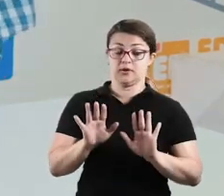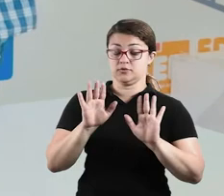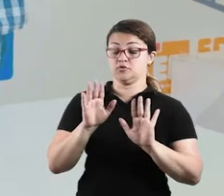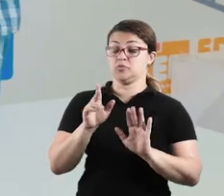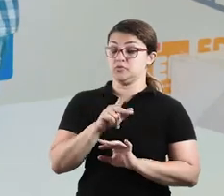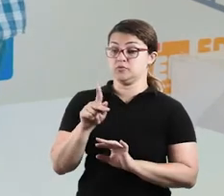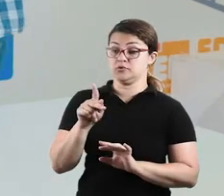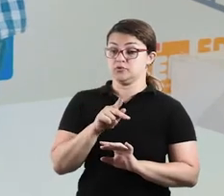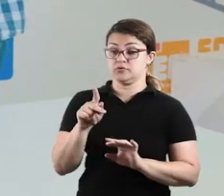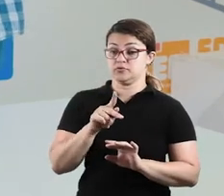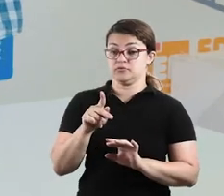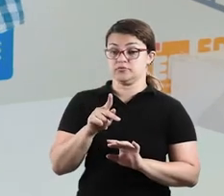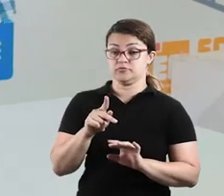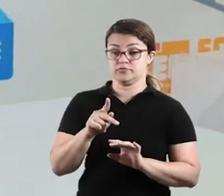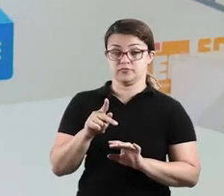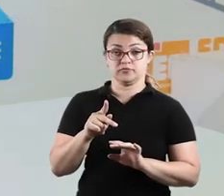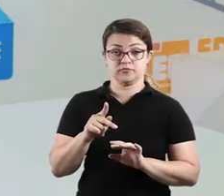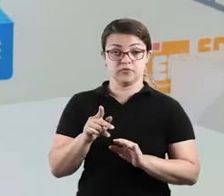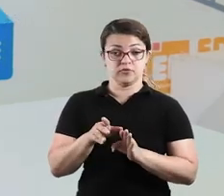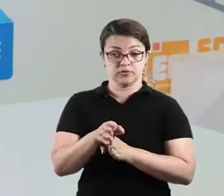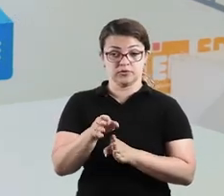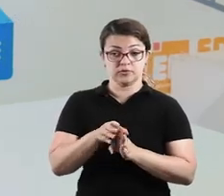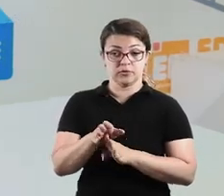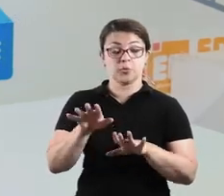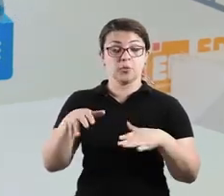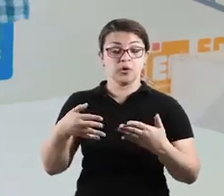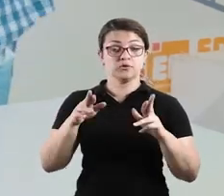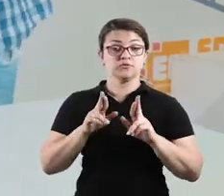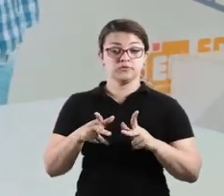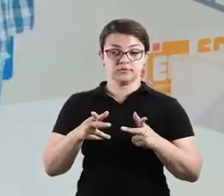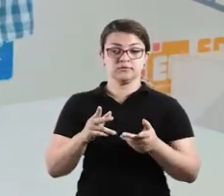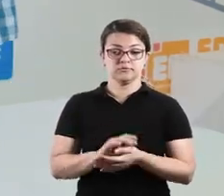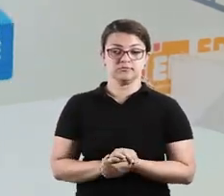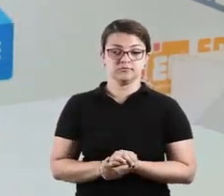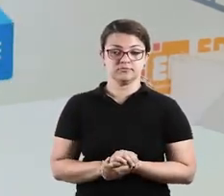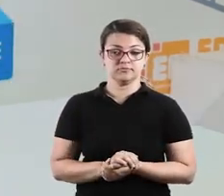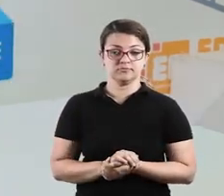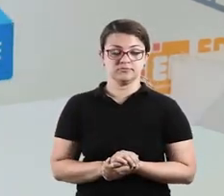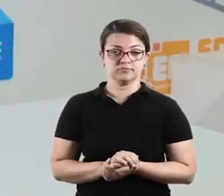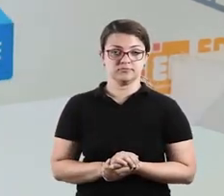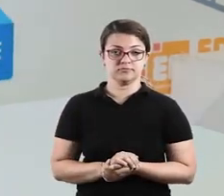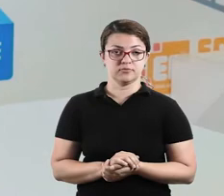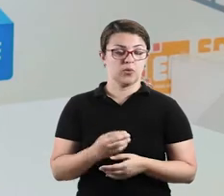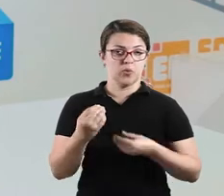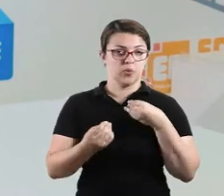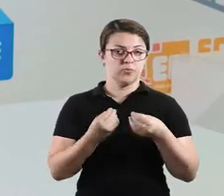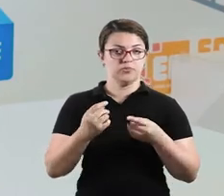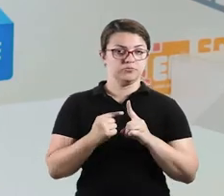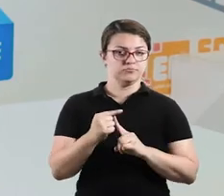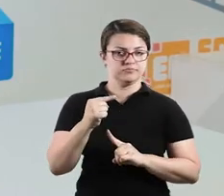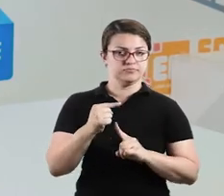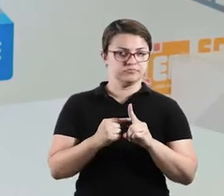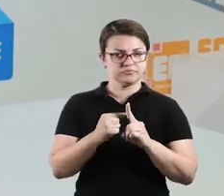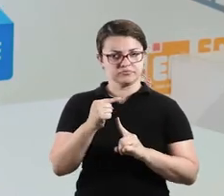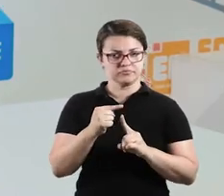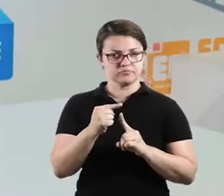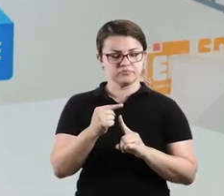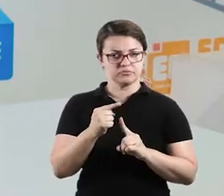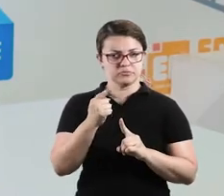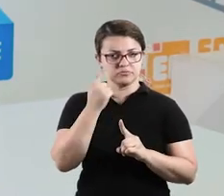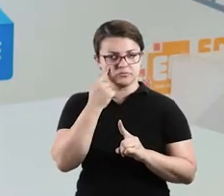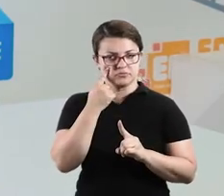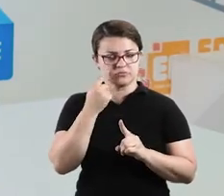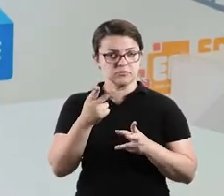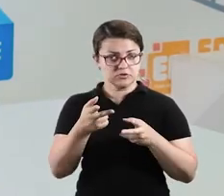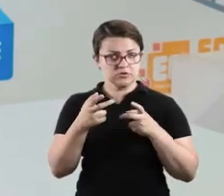o professor já vai adiantar um pouquinho e explicar para vocês qual é essa diferença. Tudo bem? Então, temperatura. Todo mundo já